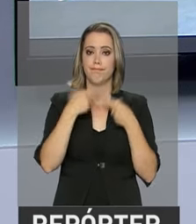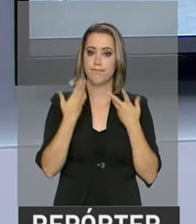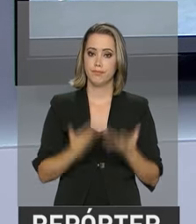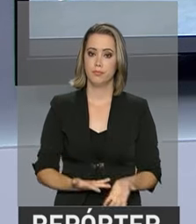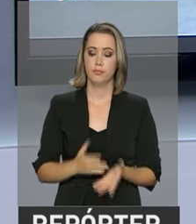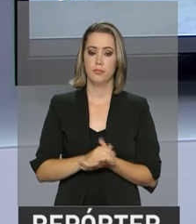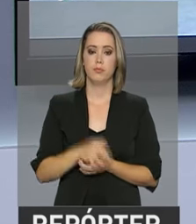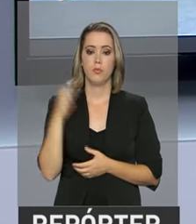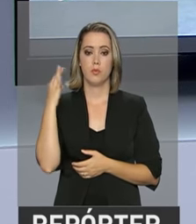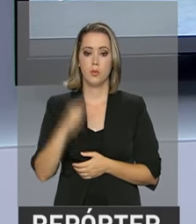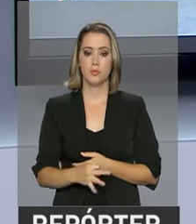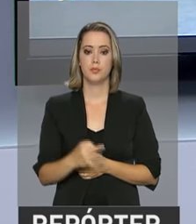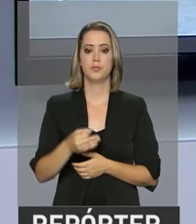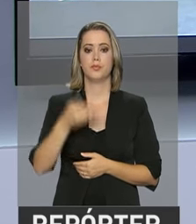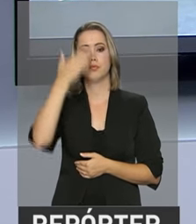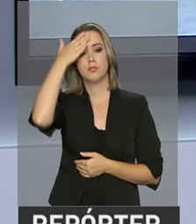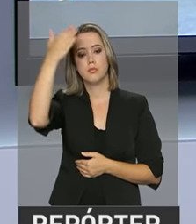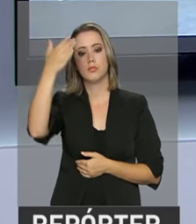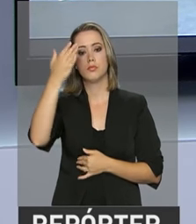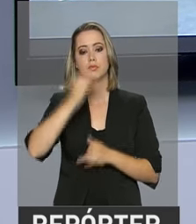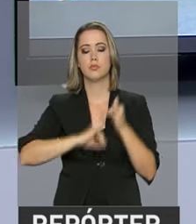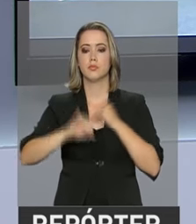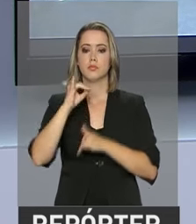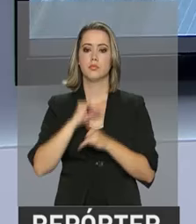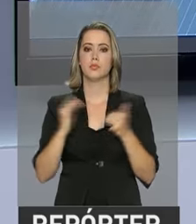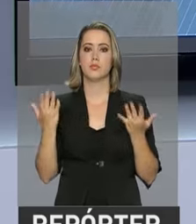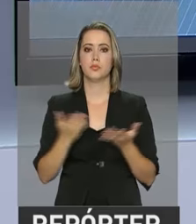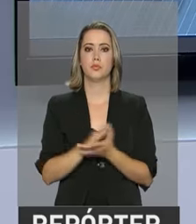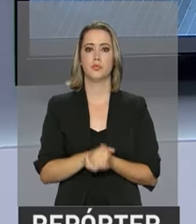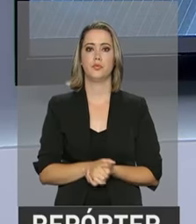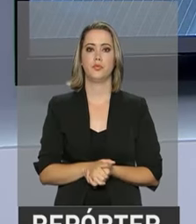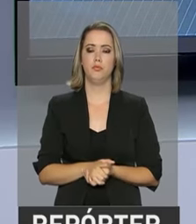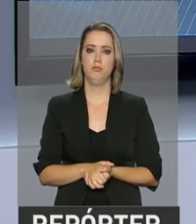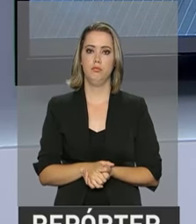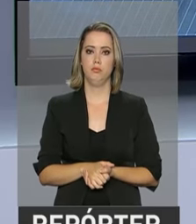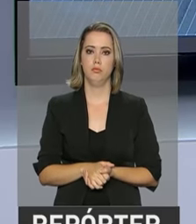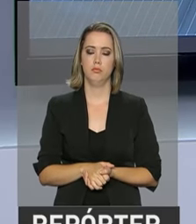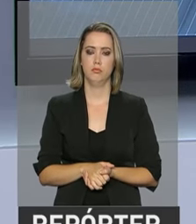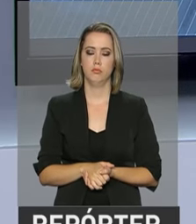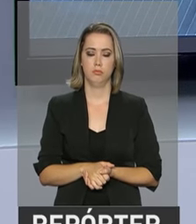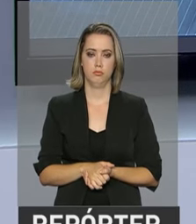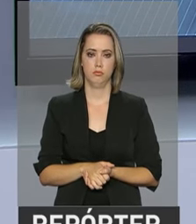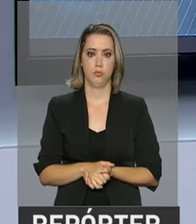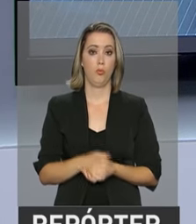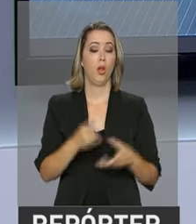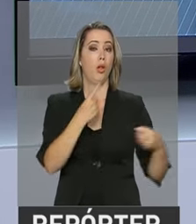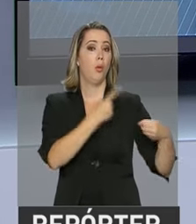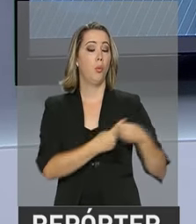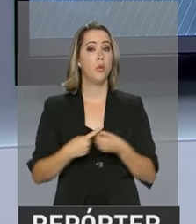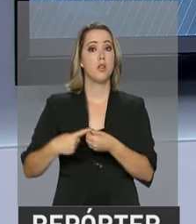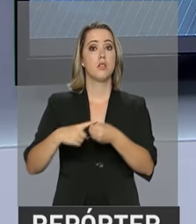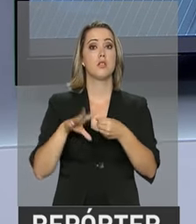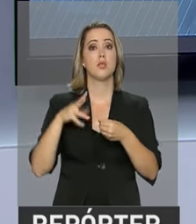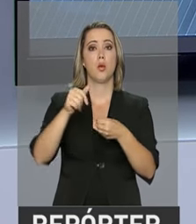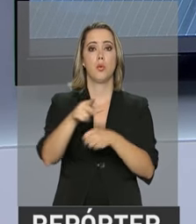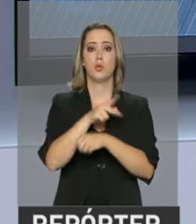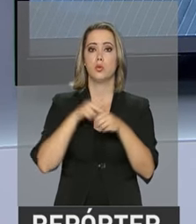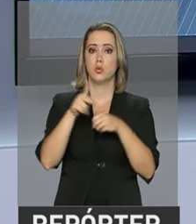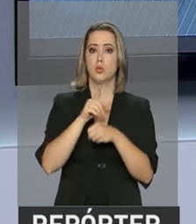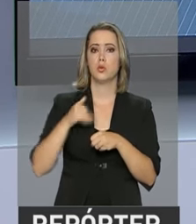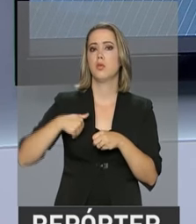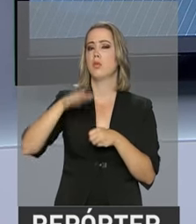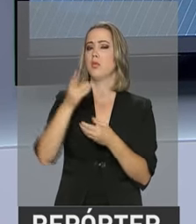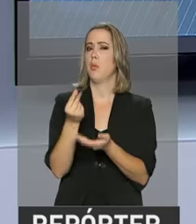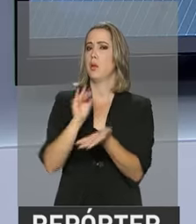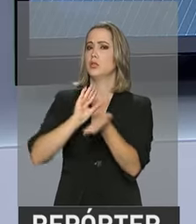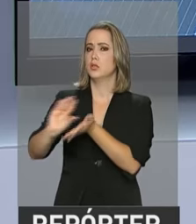Roberto. Tá certo, Ney. Muito obrigado pelas informações aqui pra gente. Municípios de todo o país terão mais recursos para desenvolver ações